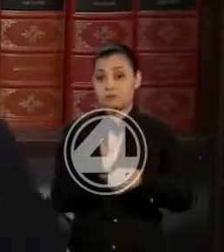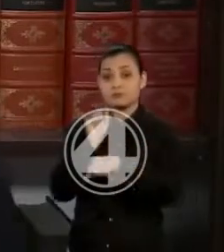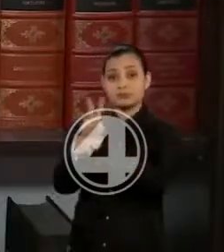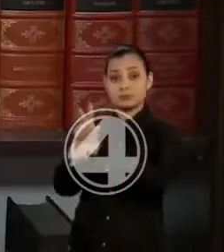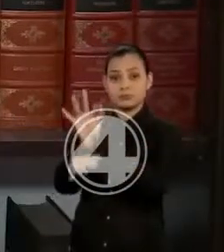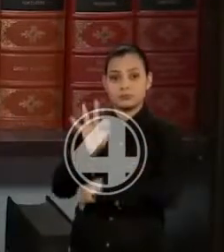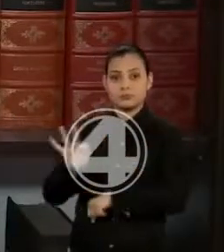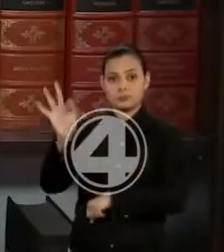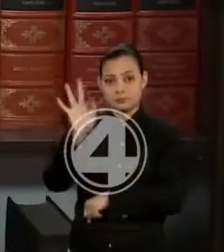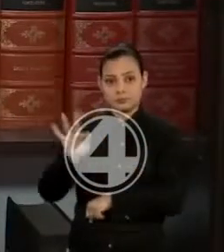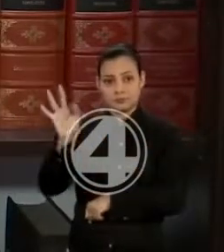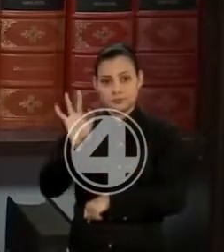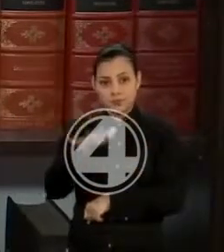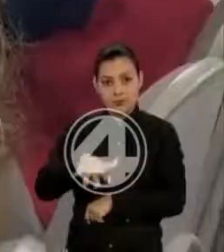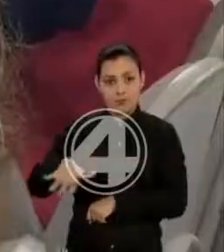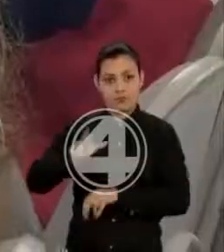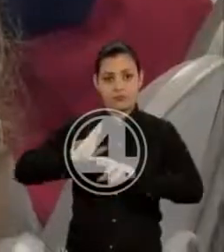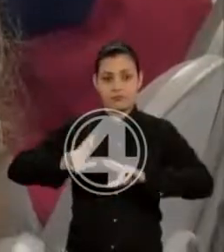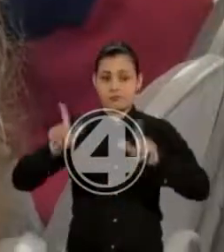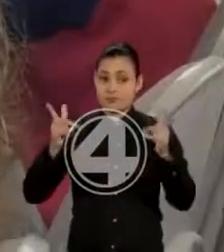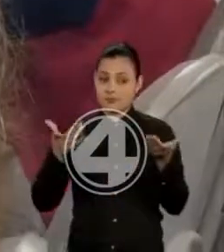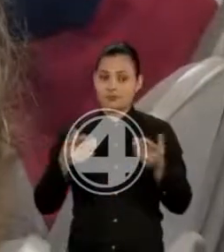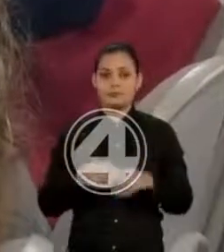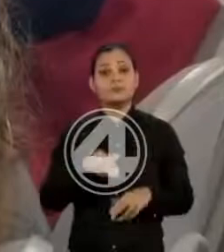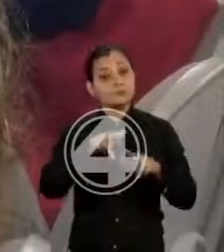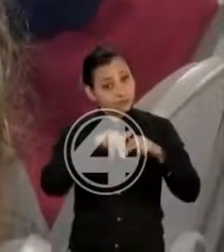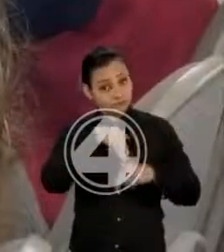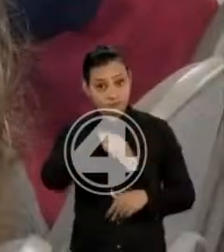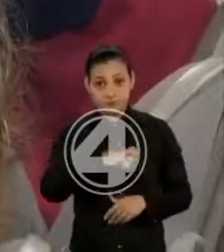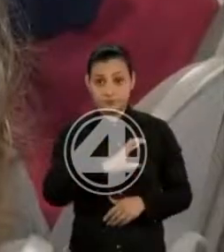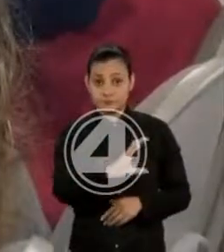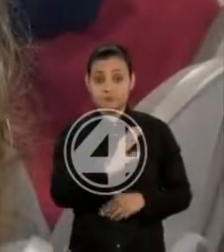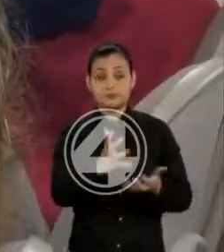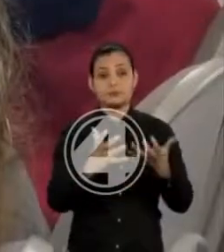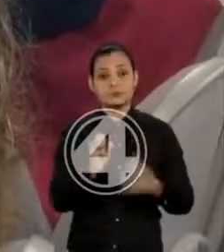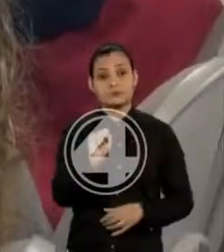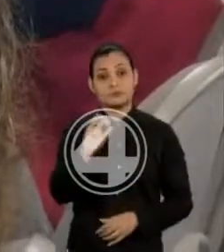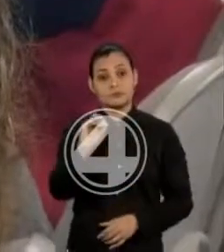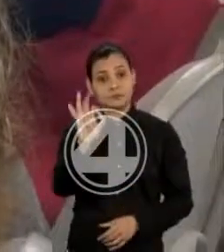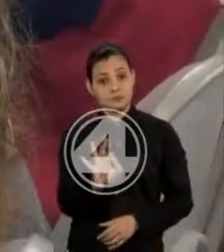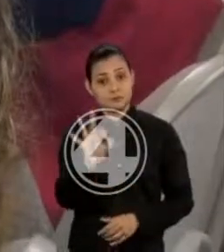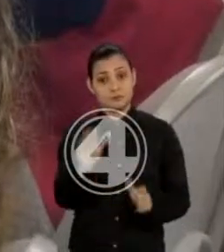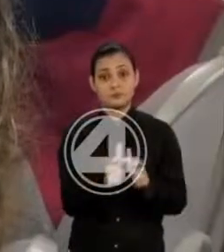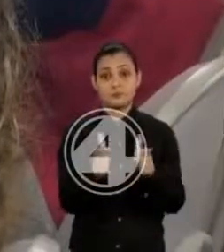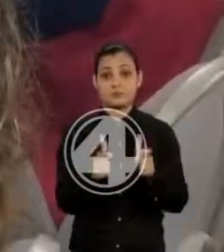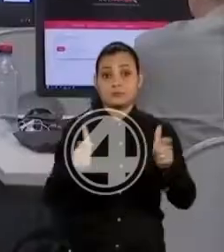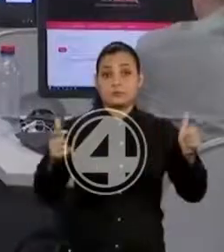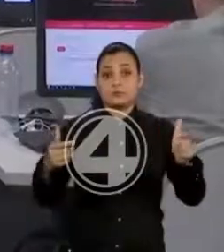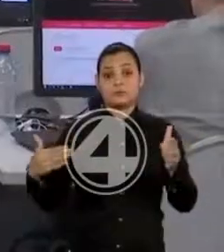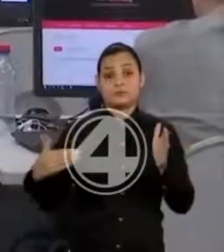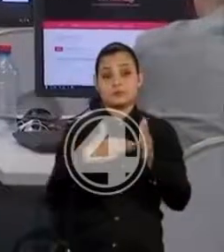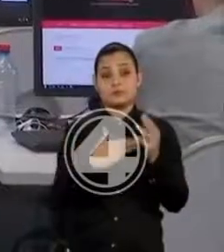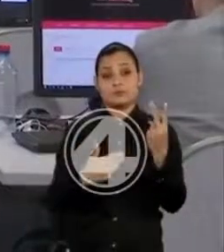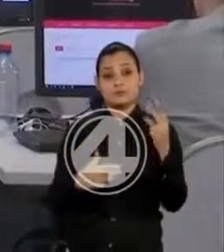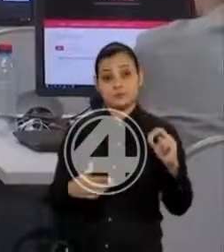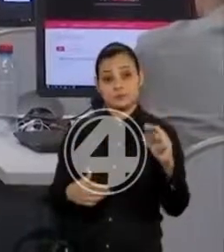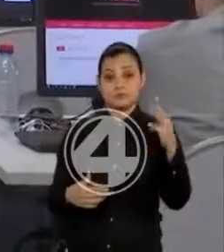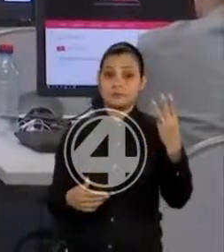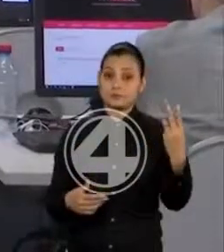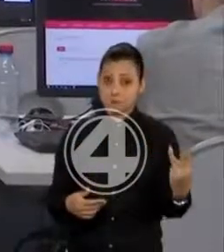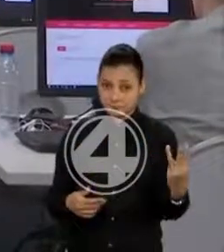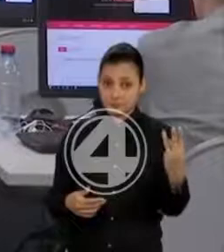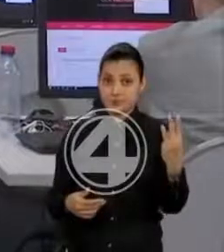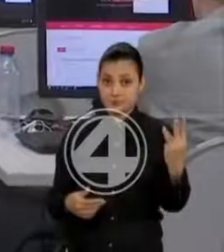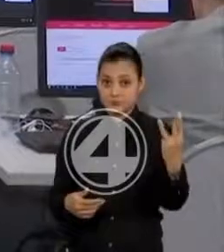para uma área completamente diferente. O MEC quer ampliar em 80% o número de vagas nas escolas até